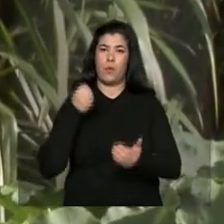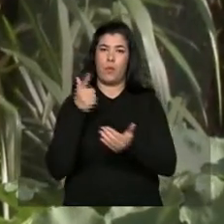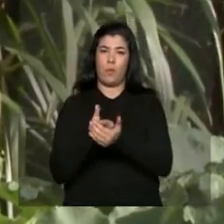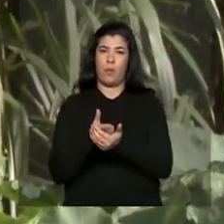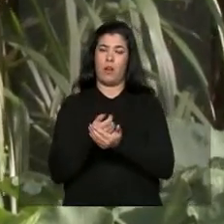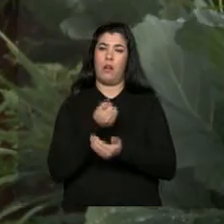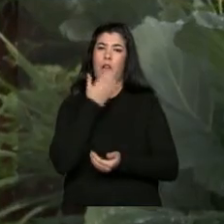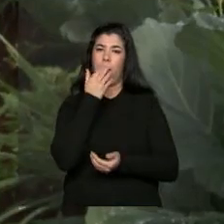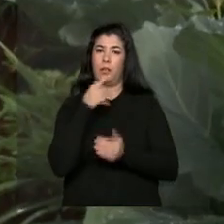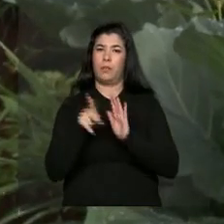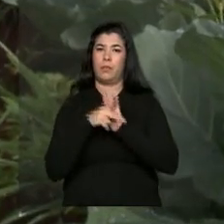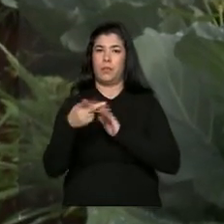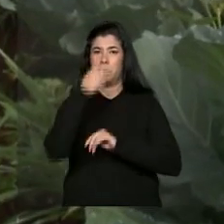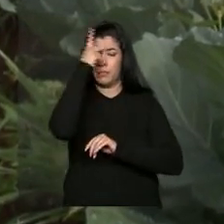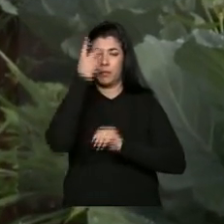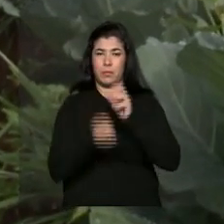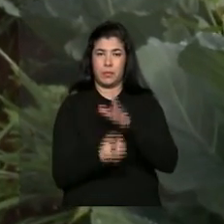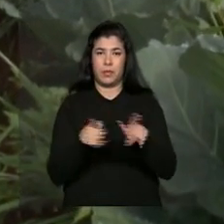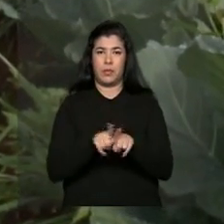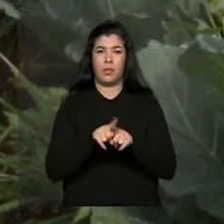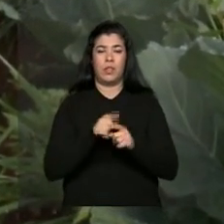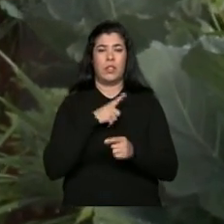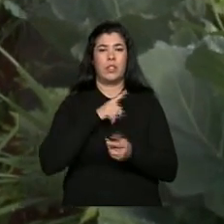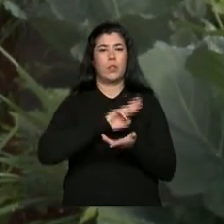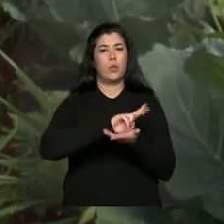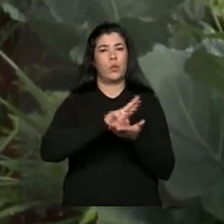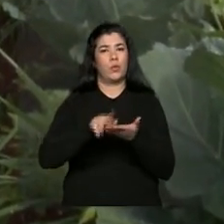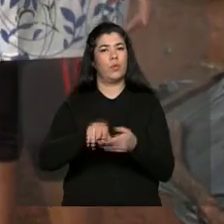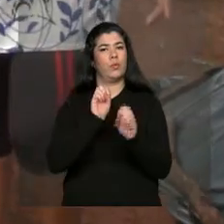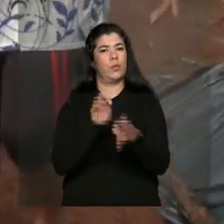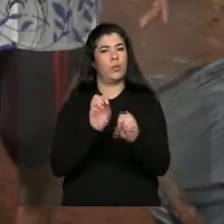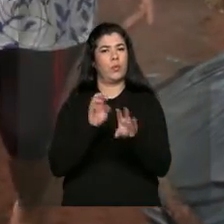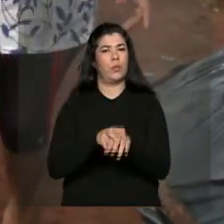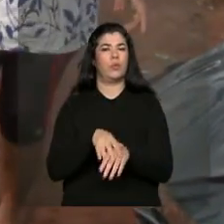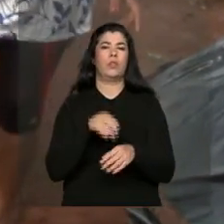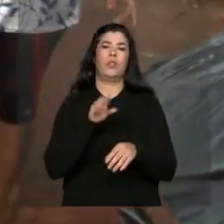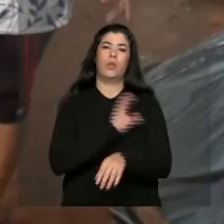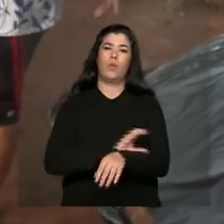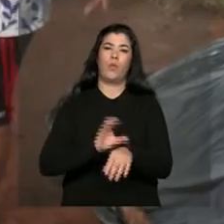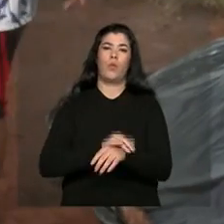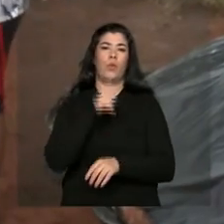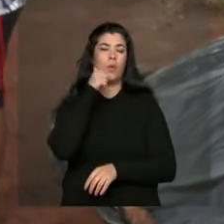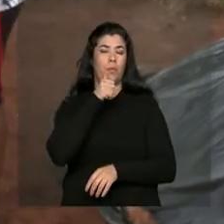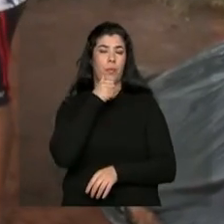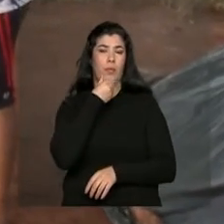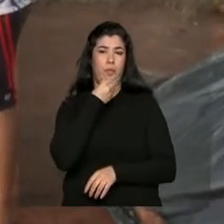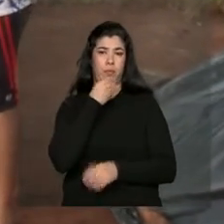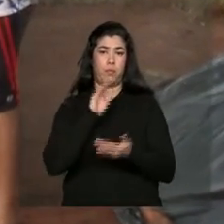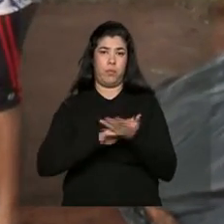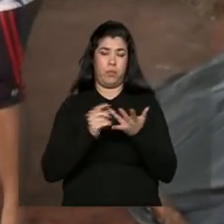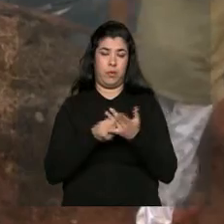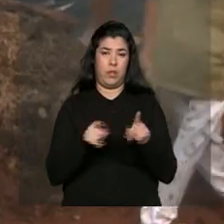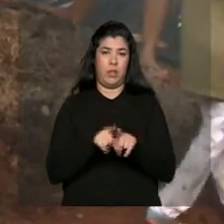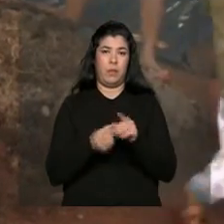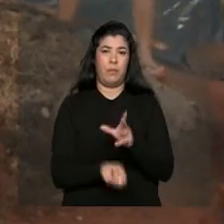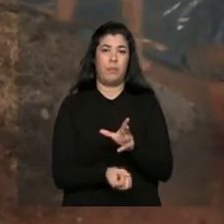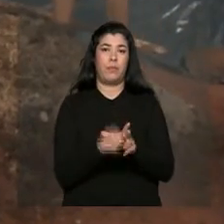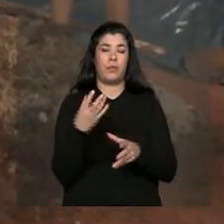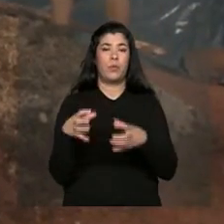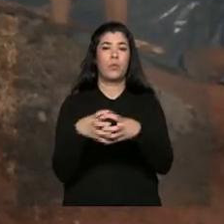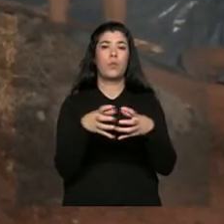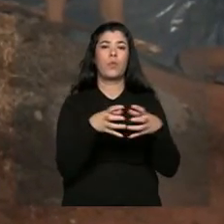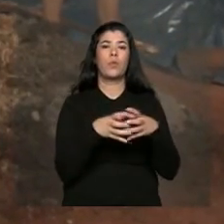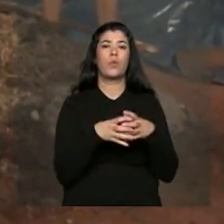da agricultora. Depois de passarem por várias capacitações, ela e o marido produzem compostos orgânicos e